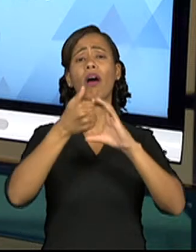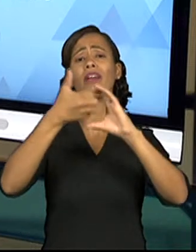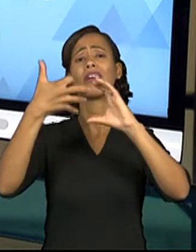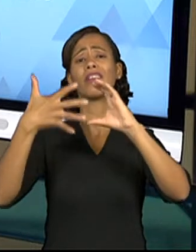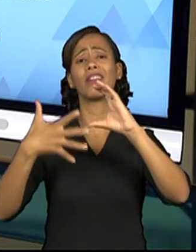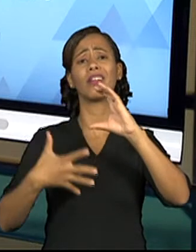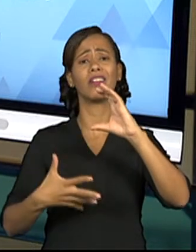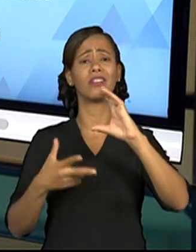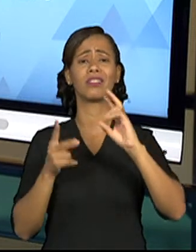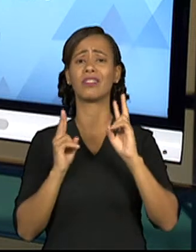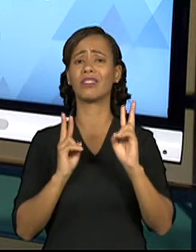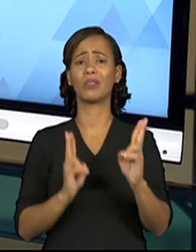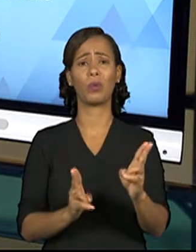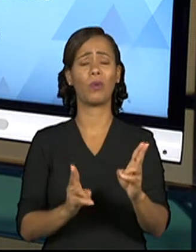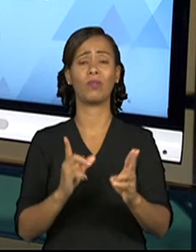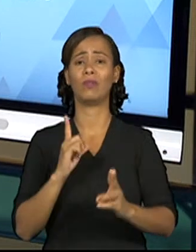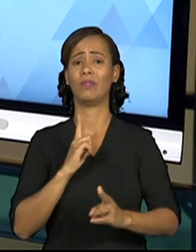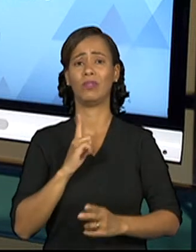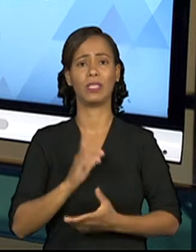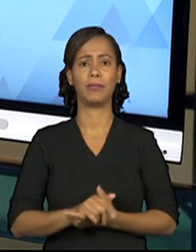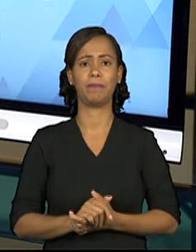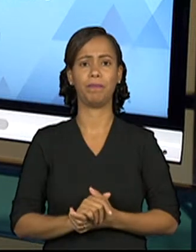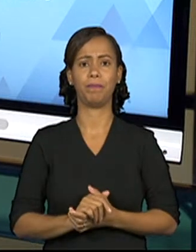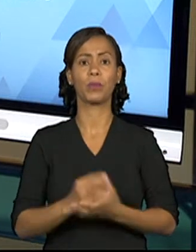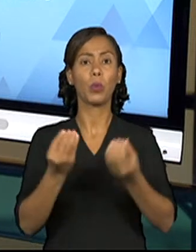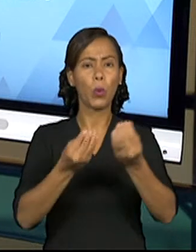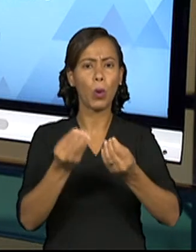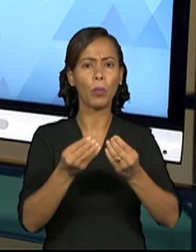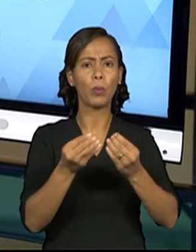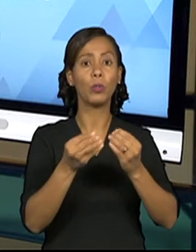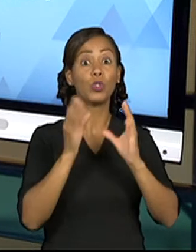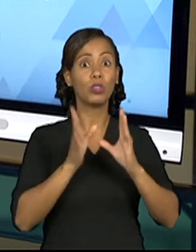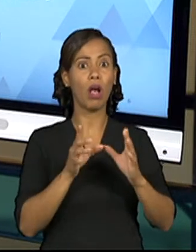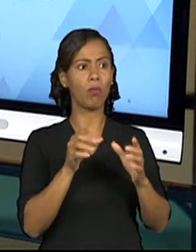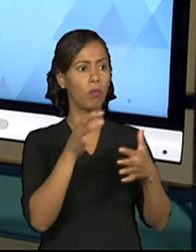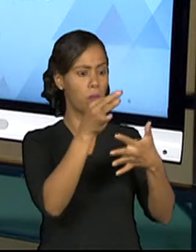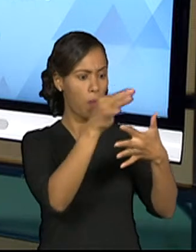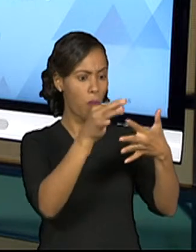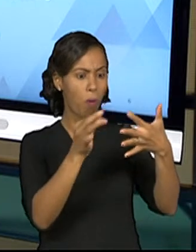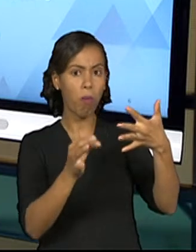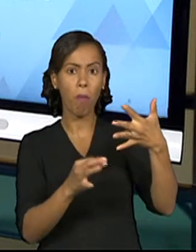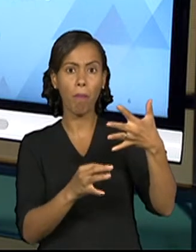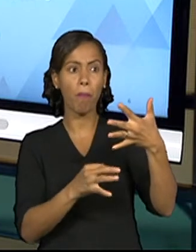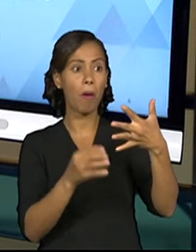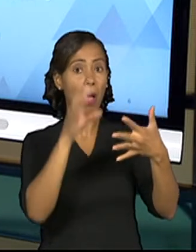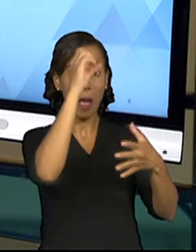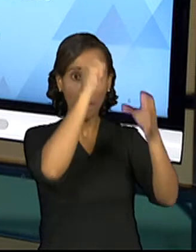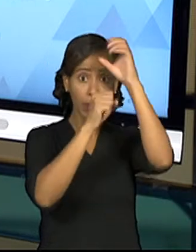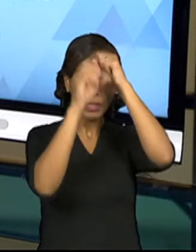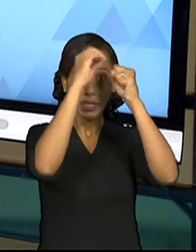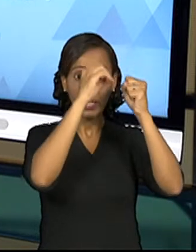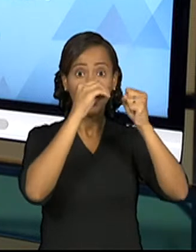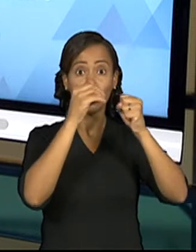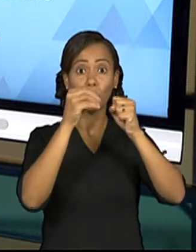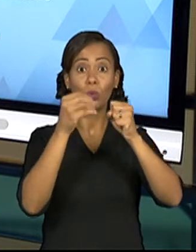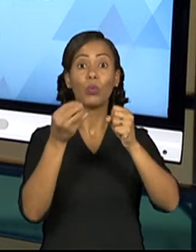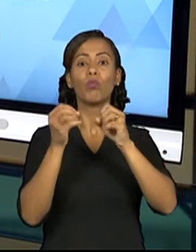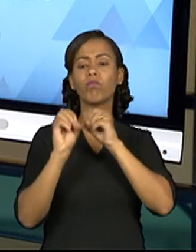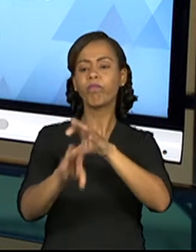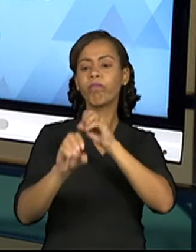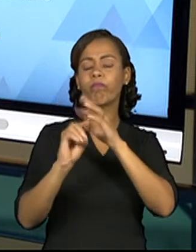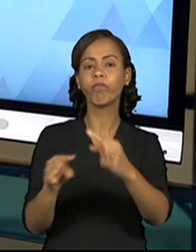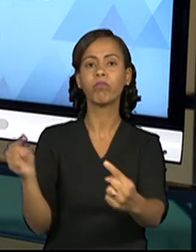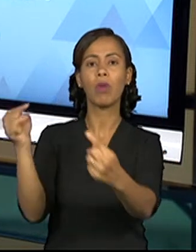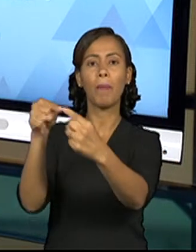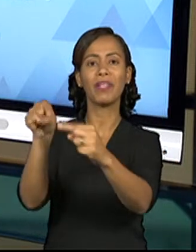poucos, elas estão entrando na escola, fazendo parte do dia a dia da escola. Mas a escola precisa pensar nisso. Como